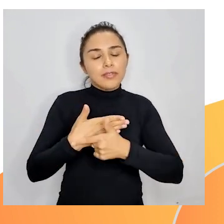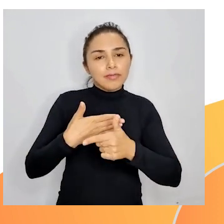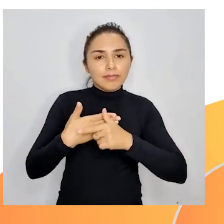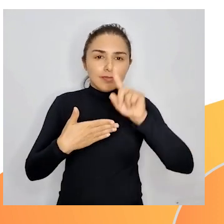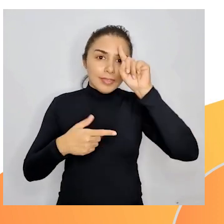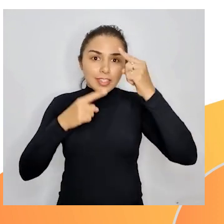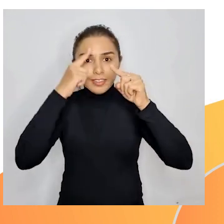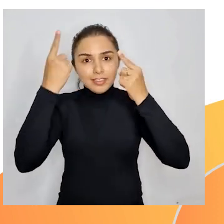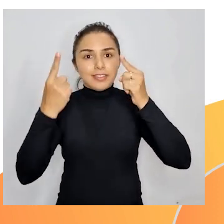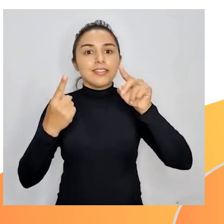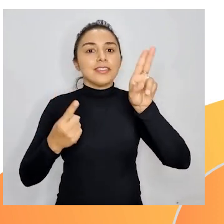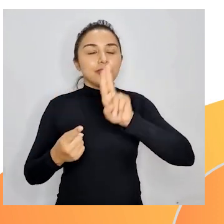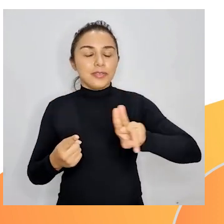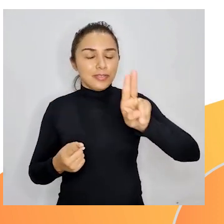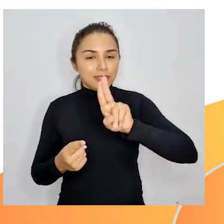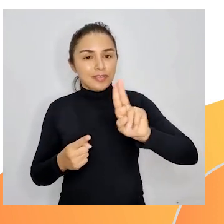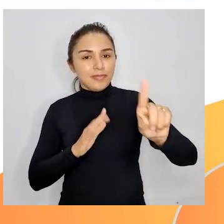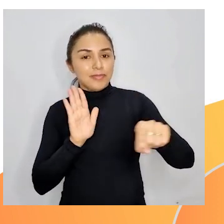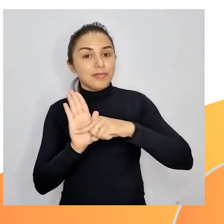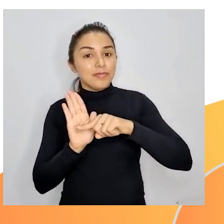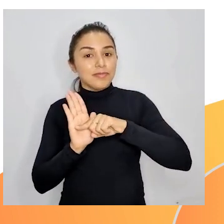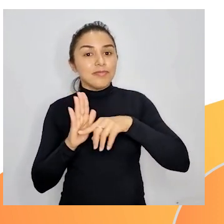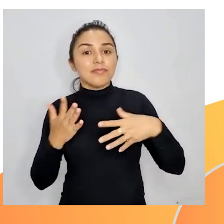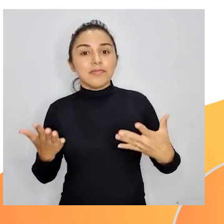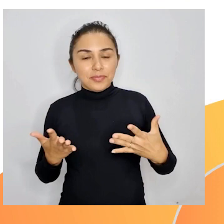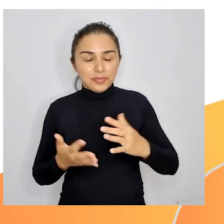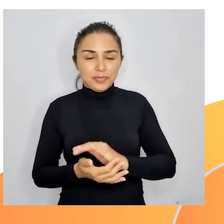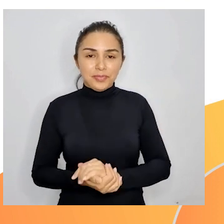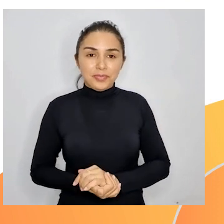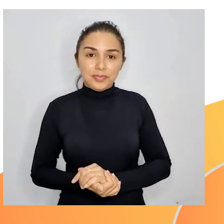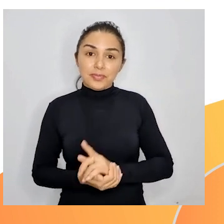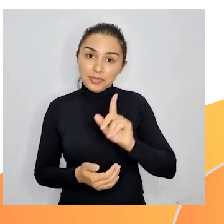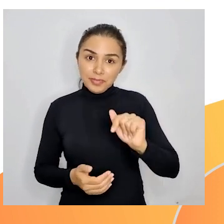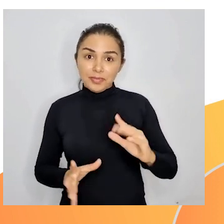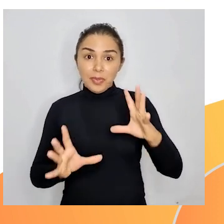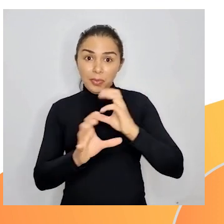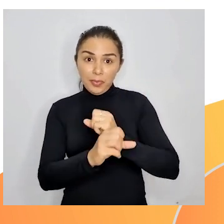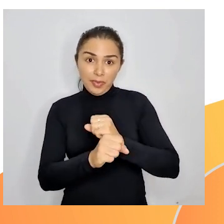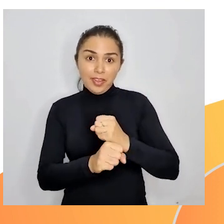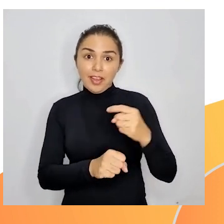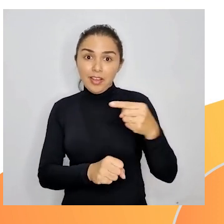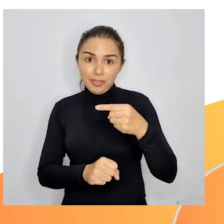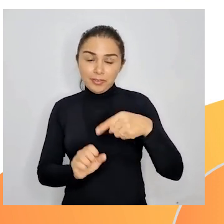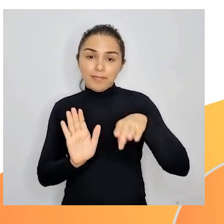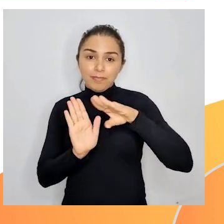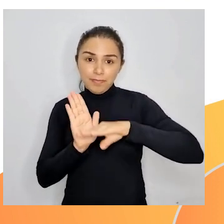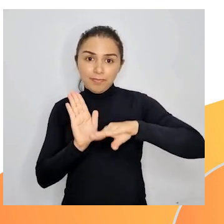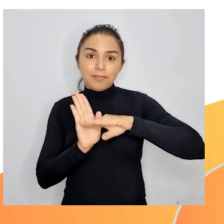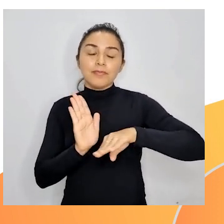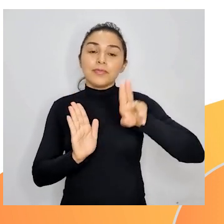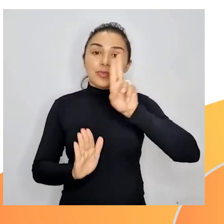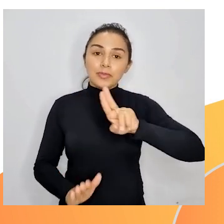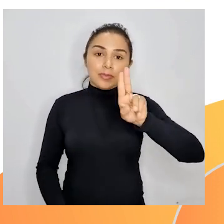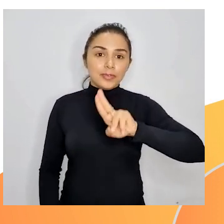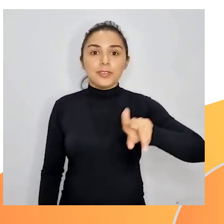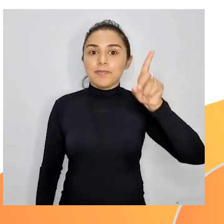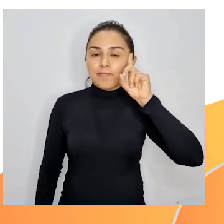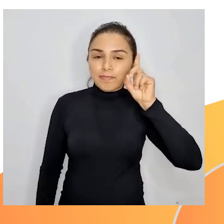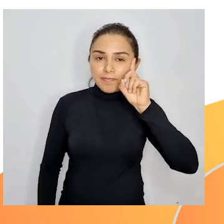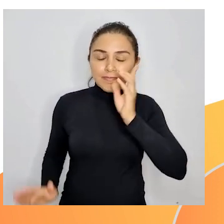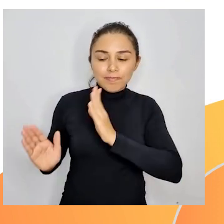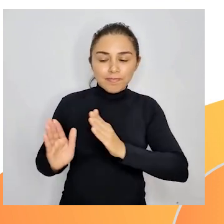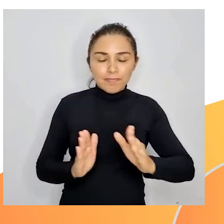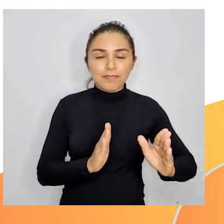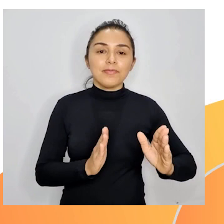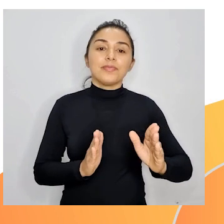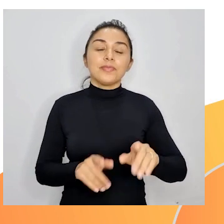estão relacionadas à subtração. Ela é uma operação que está muito presente no nosso dia a dia, no nosso cotidiano,